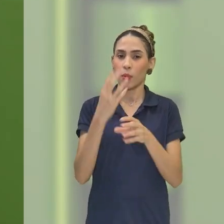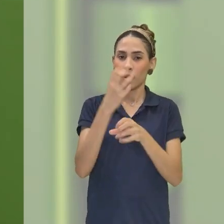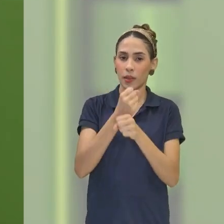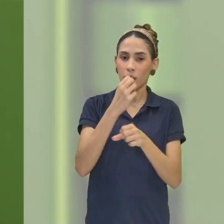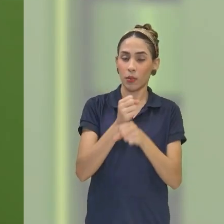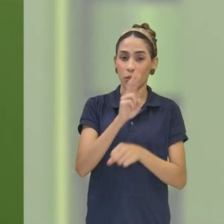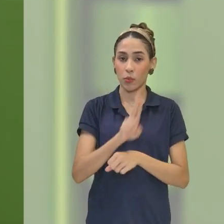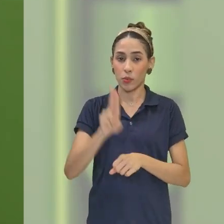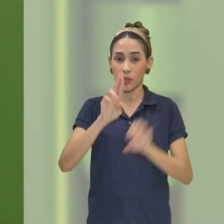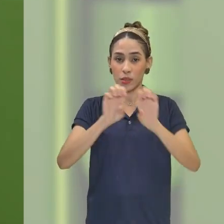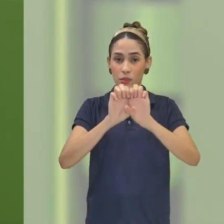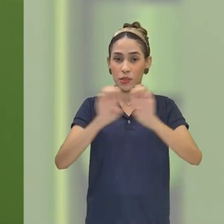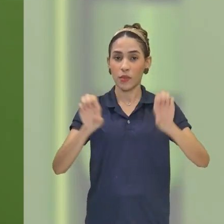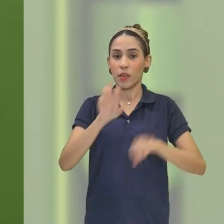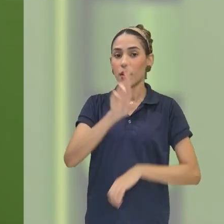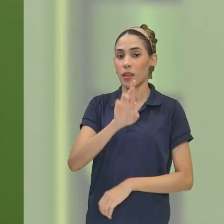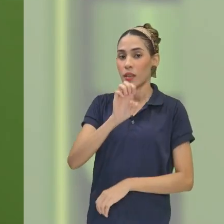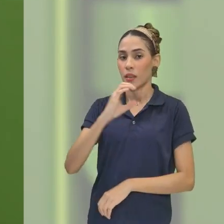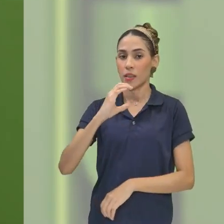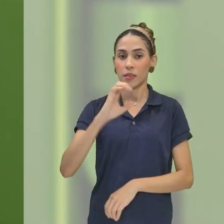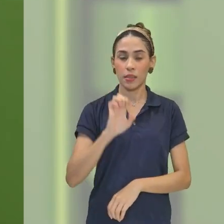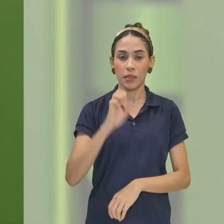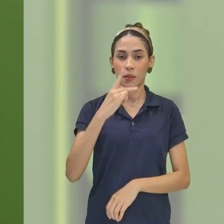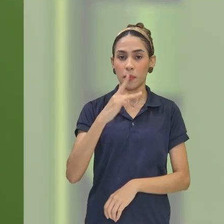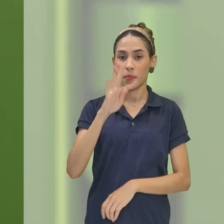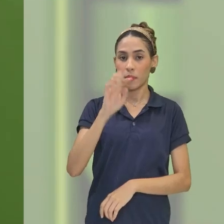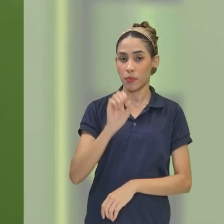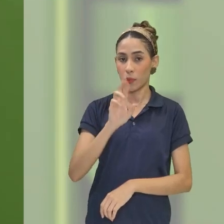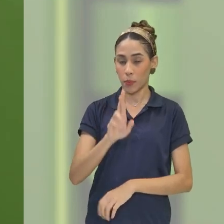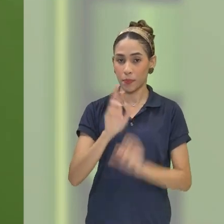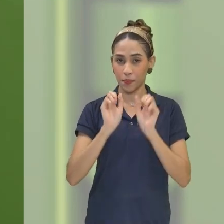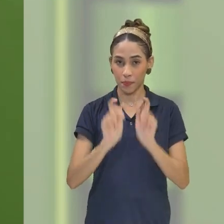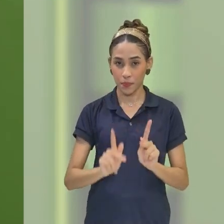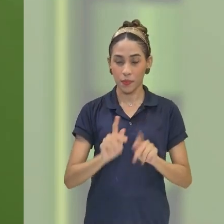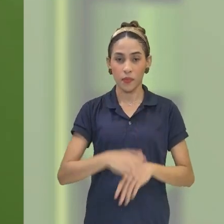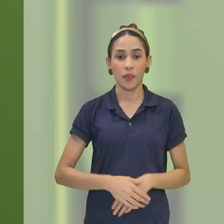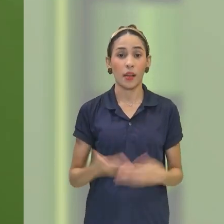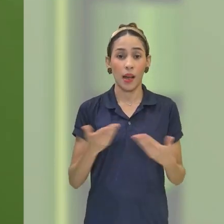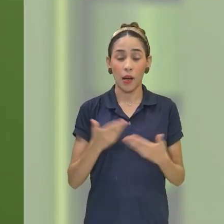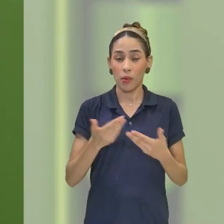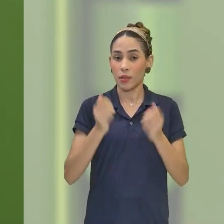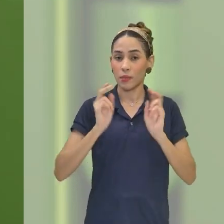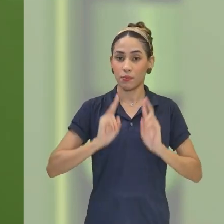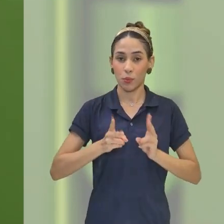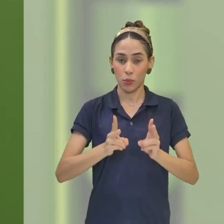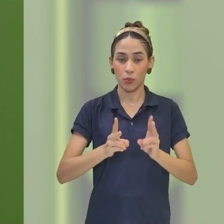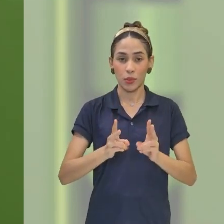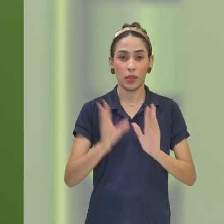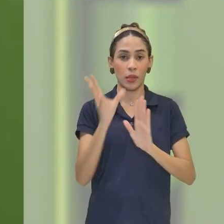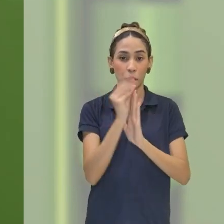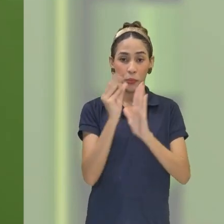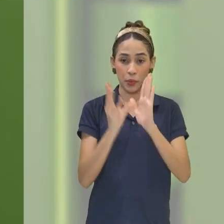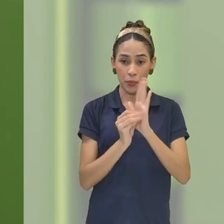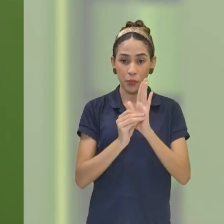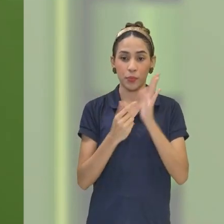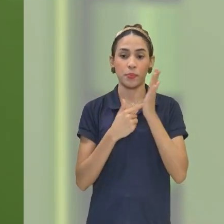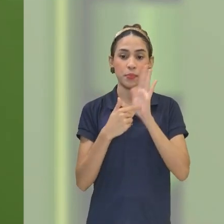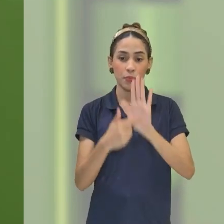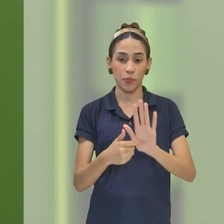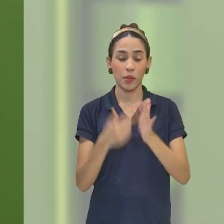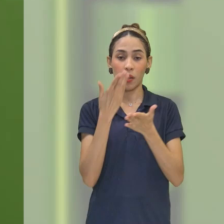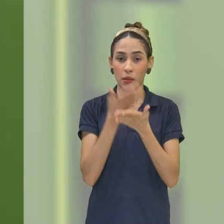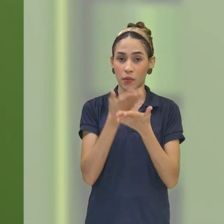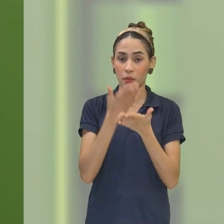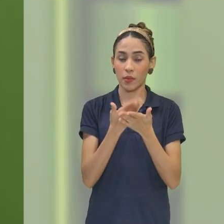utilizando a equação do receptor. Ok, pessoal? E agora, pessoal, vamos continuar nesse conteúdo onde nós estamos mostrando